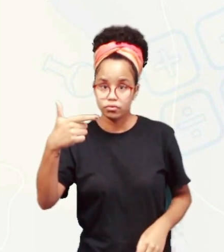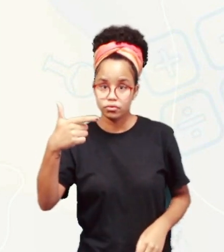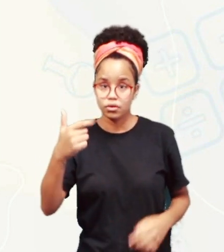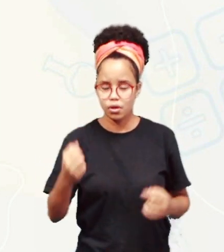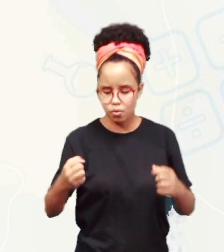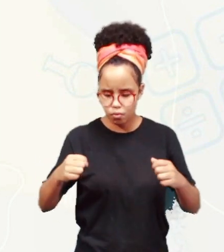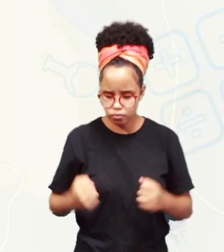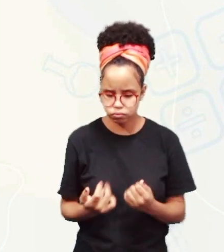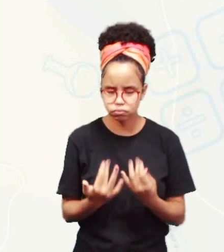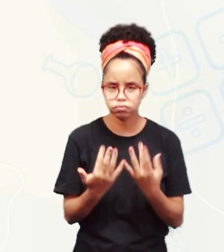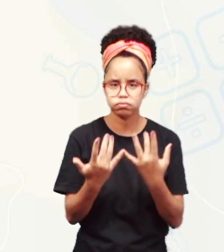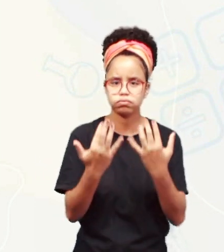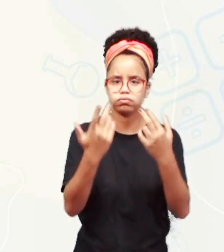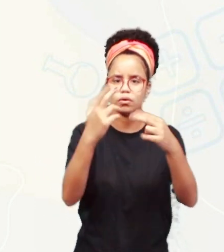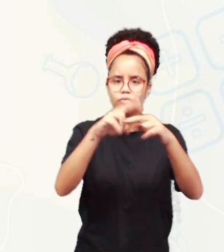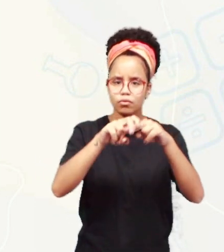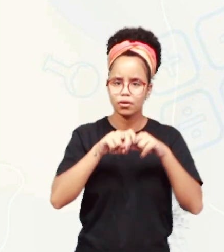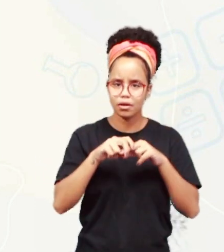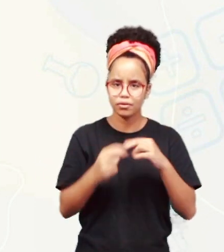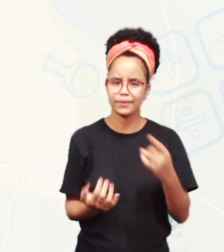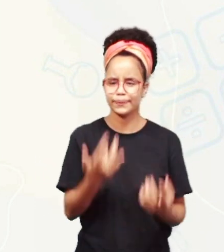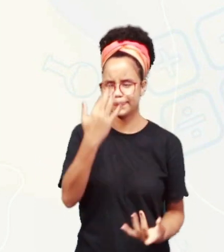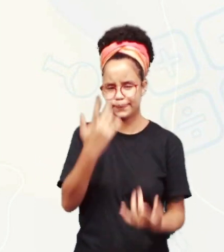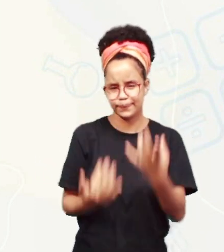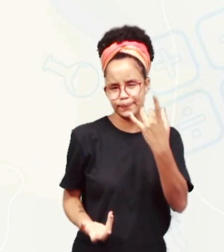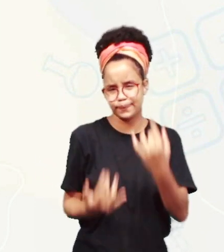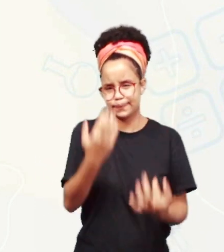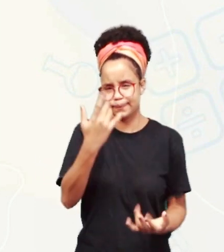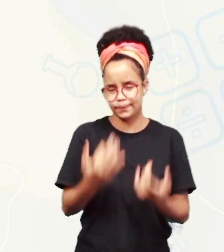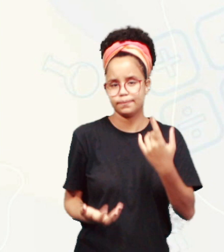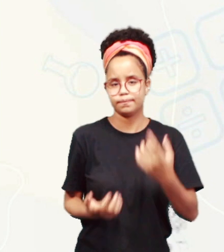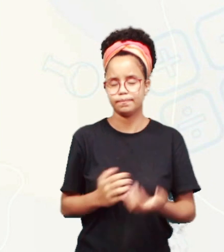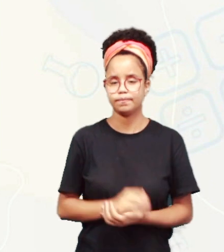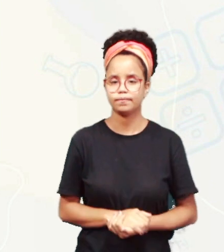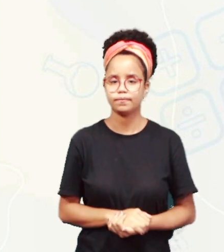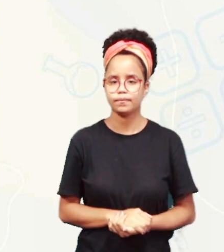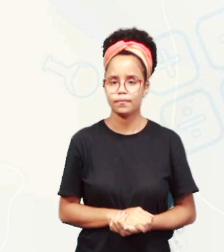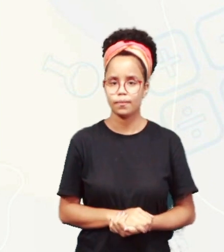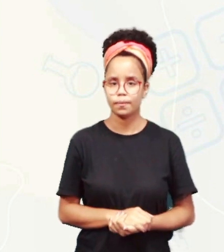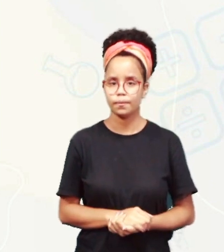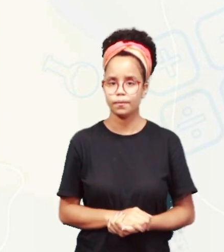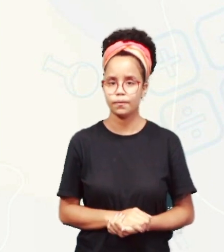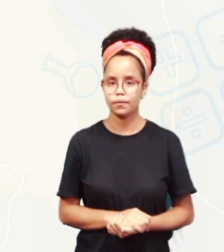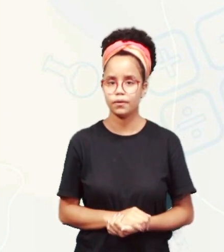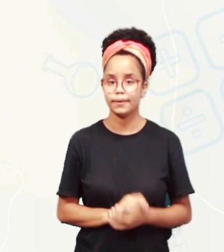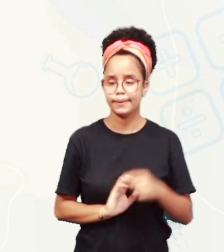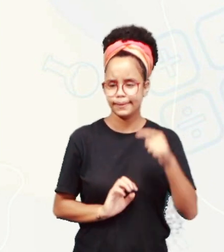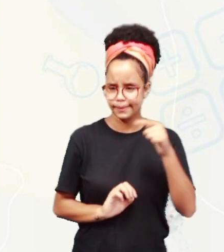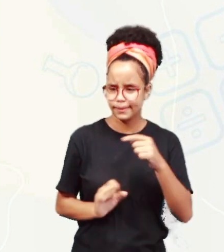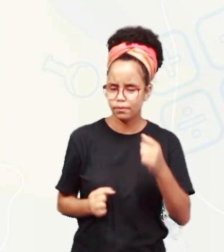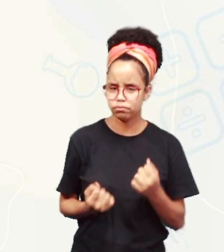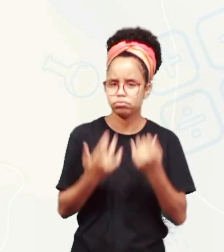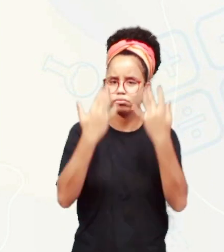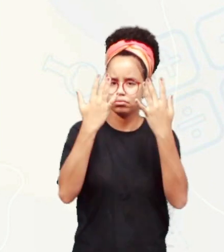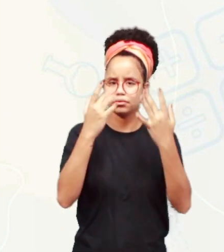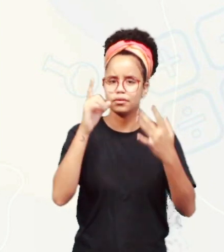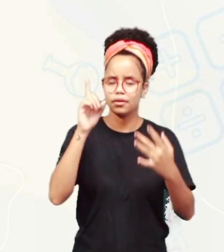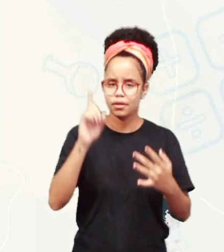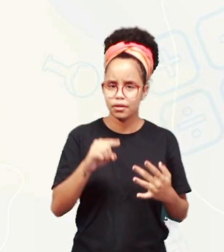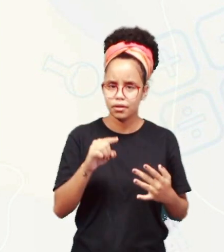gás emitido principalmente pela queima de combustíveis fósseis então eles gases que são